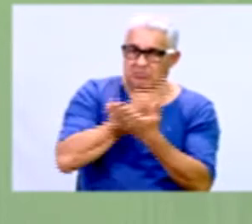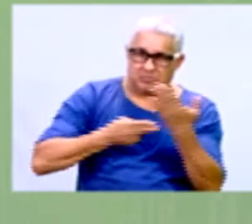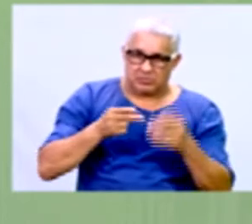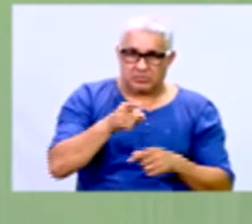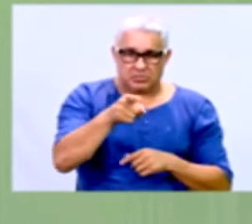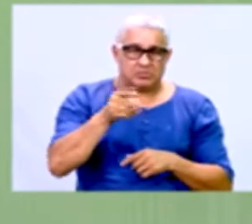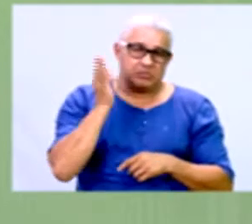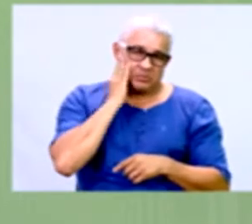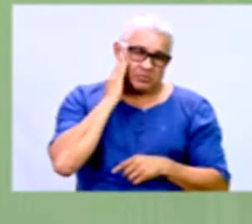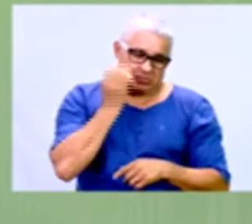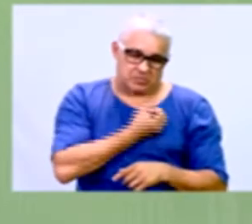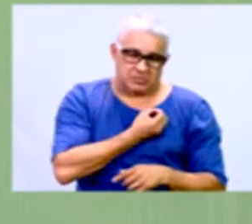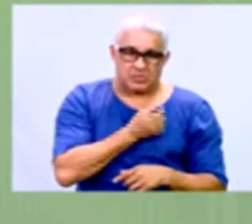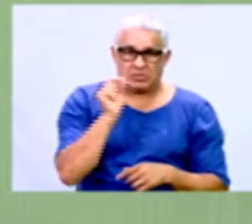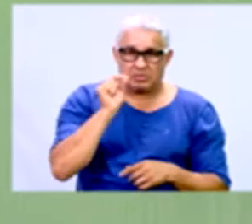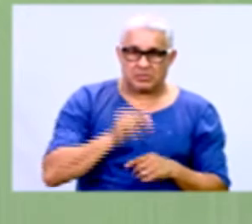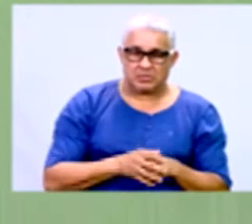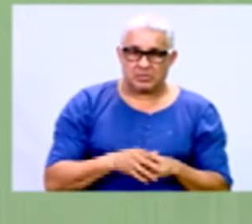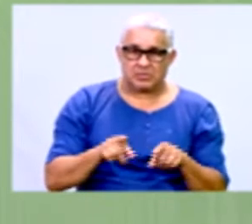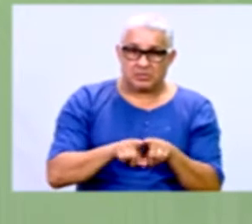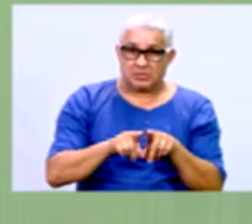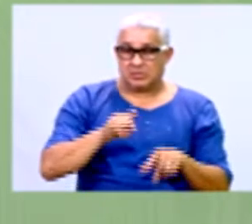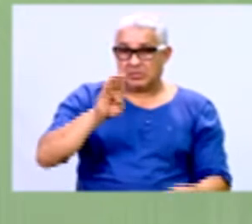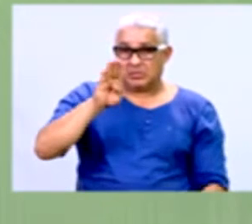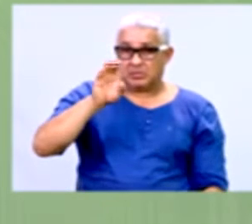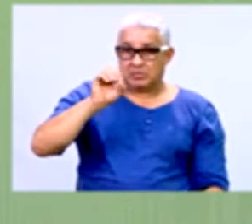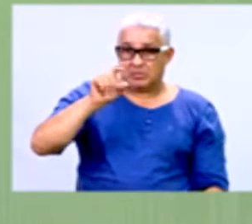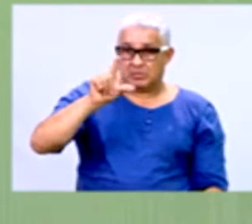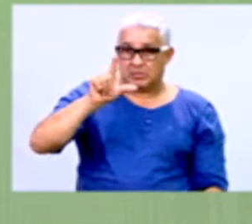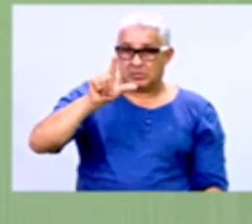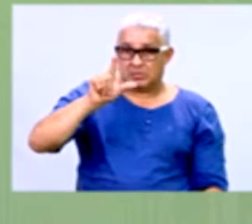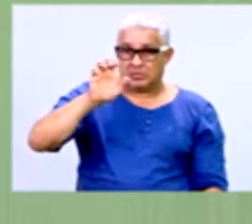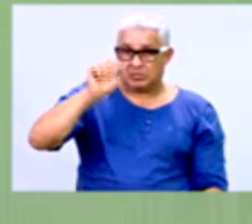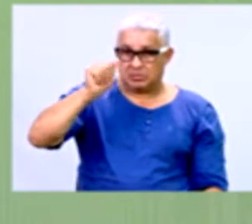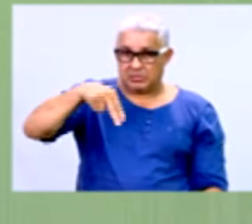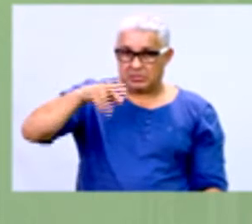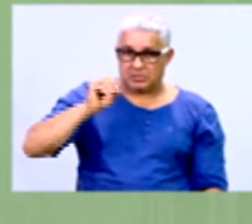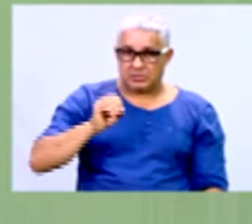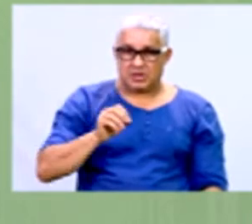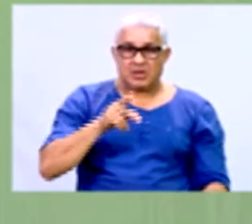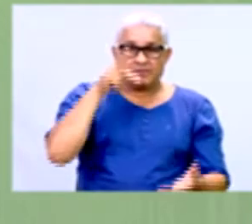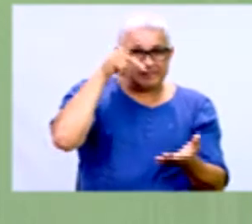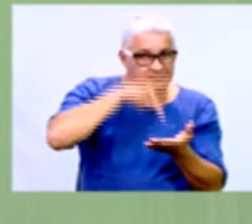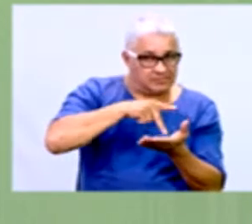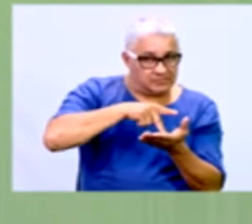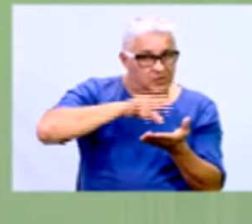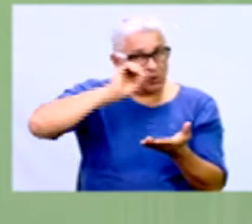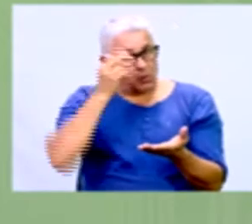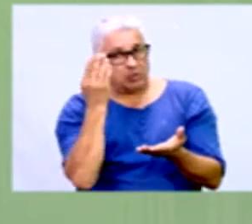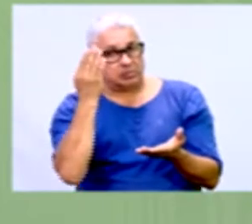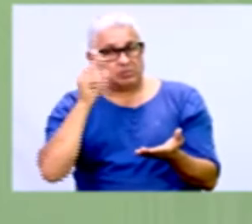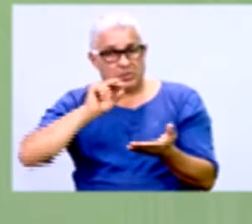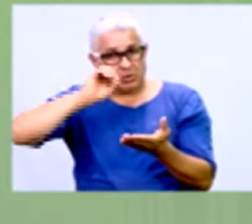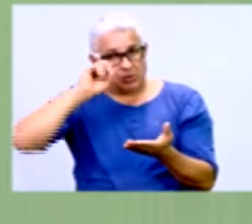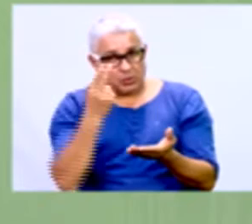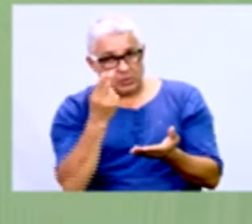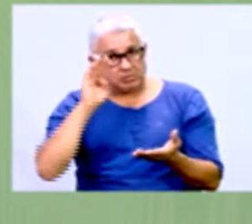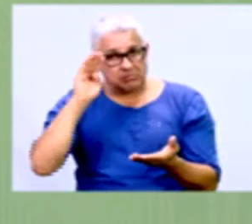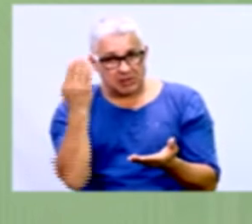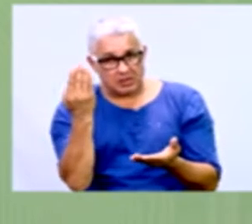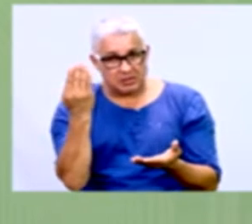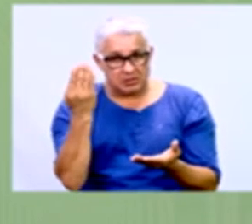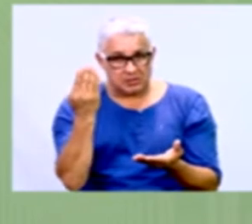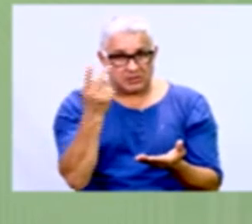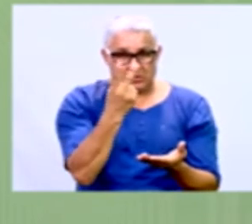sabem o que são números, né? E booleano nada mais é do que verdadeiro ou falso, certo? Então só pode ter